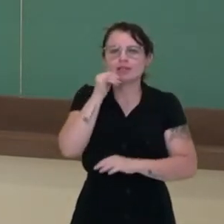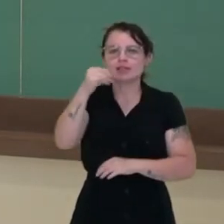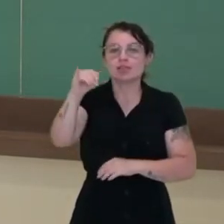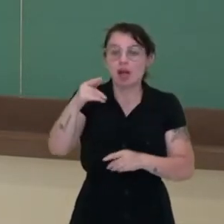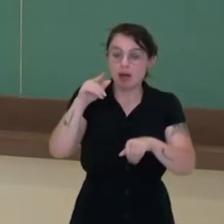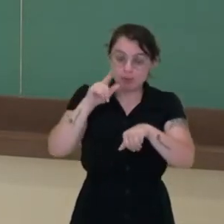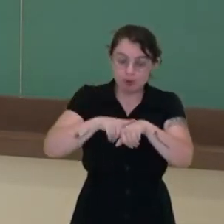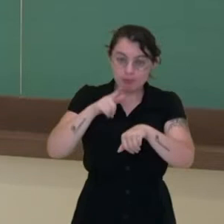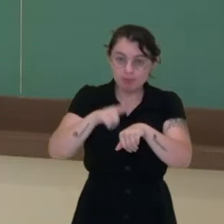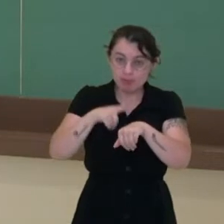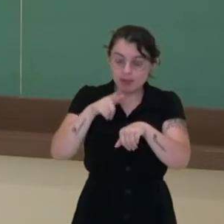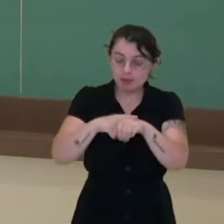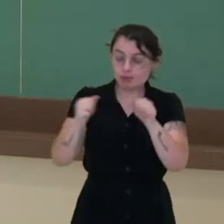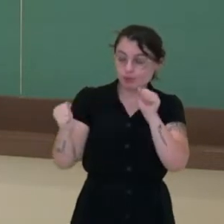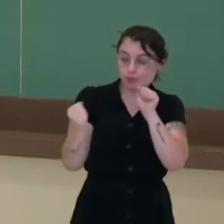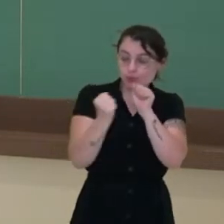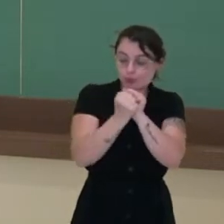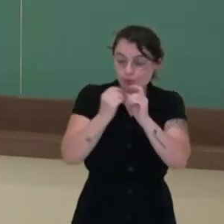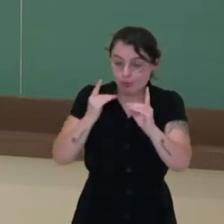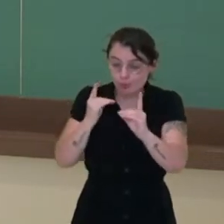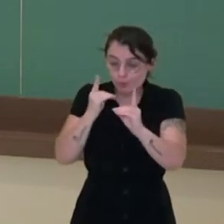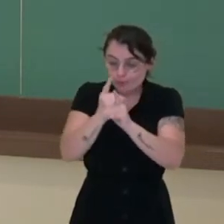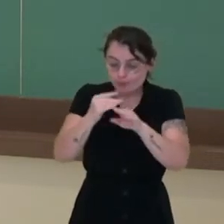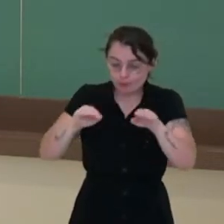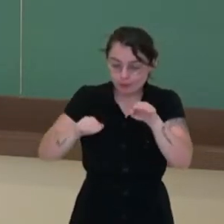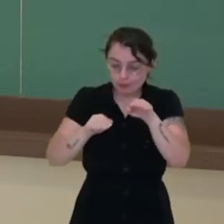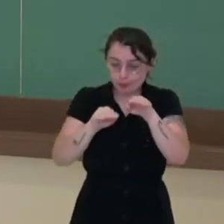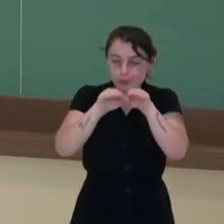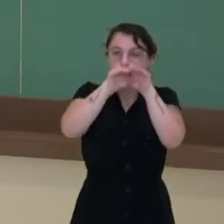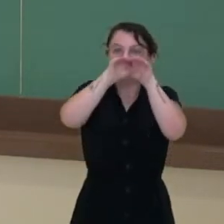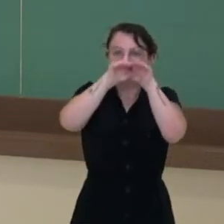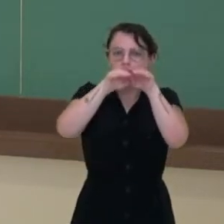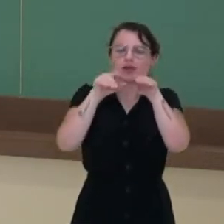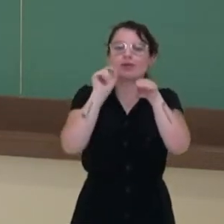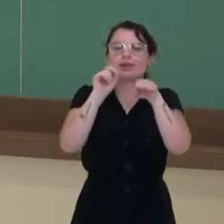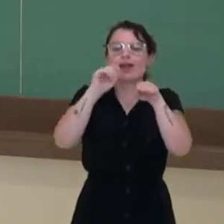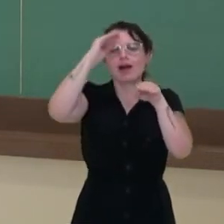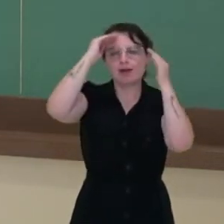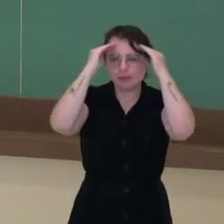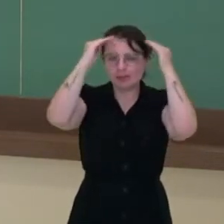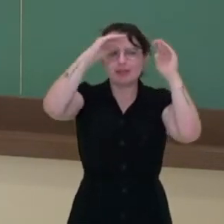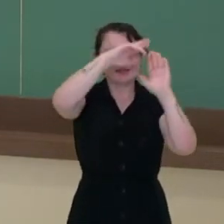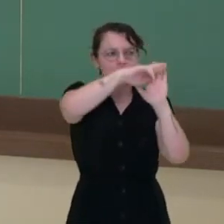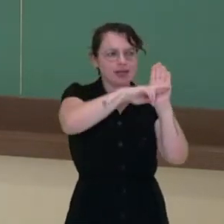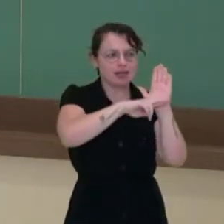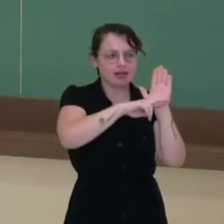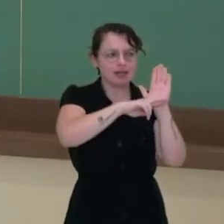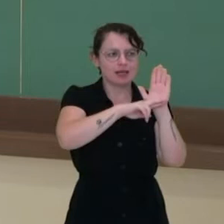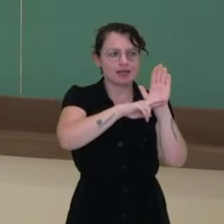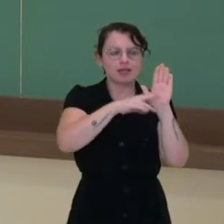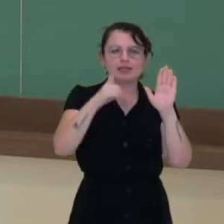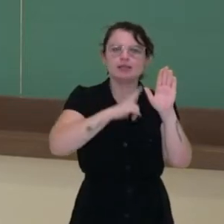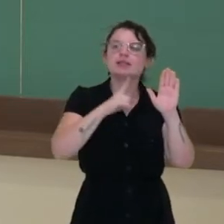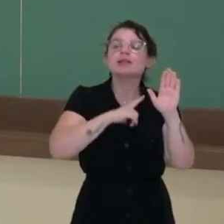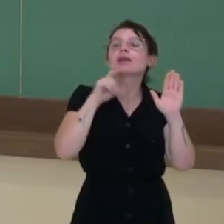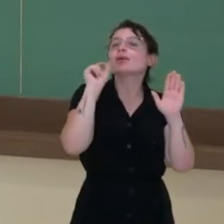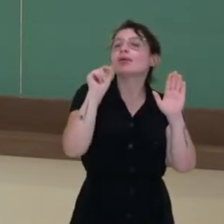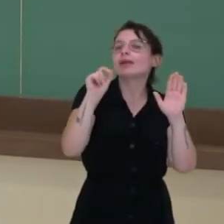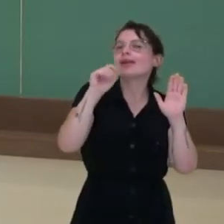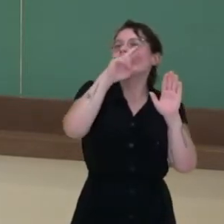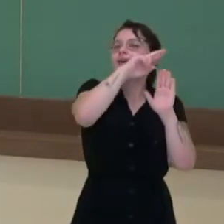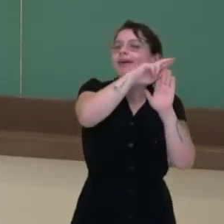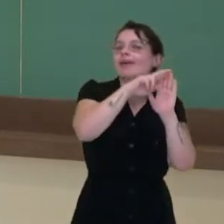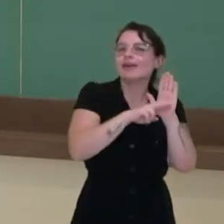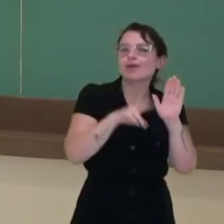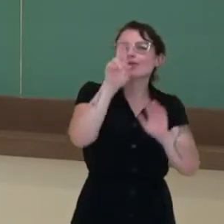professor? Quando eles obedecem uma regra denominada regra